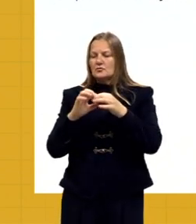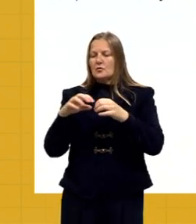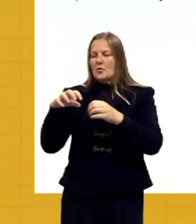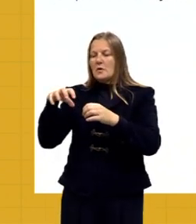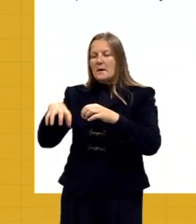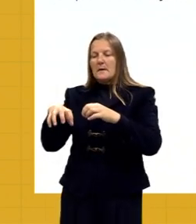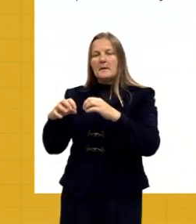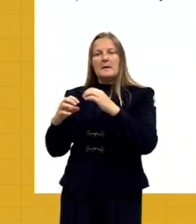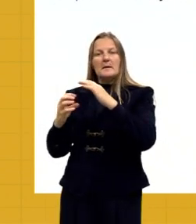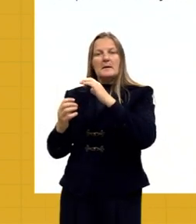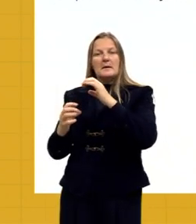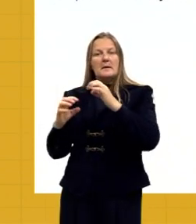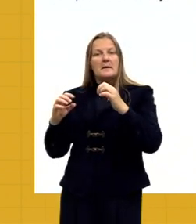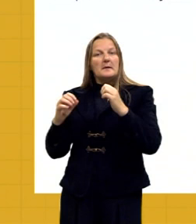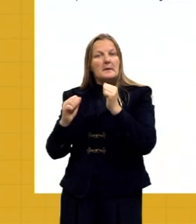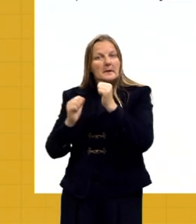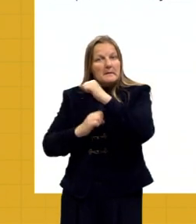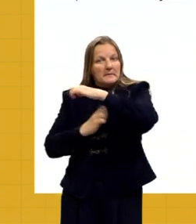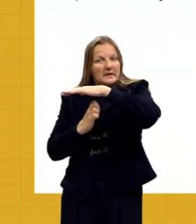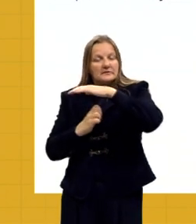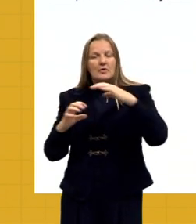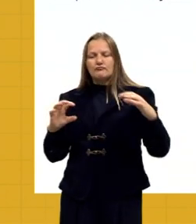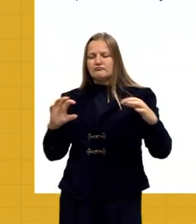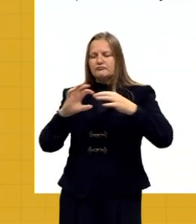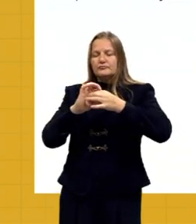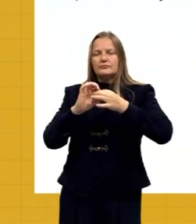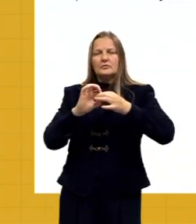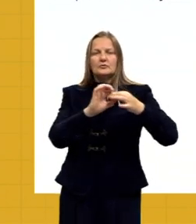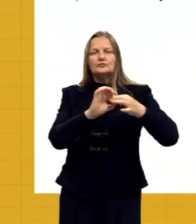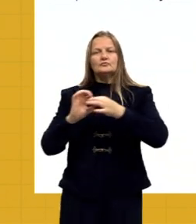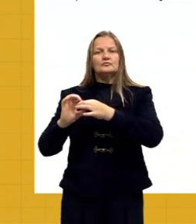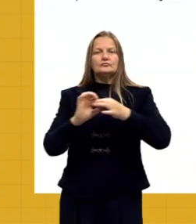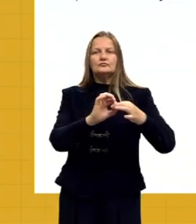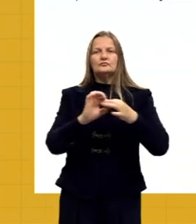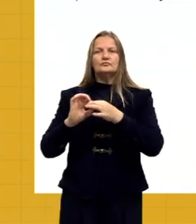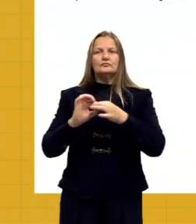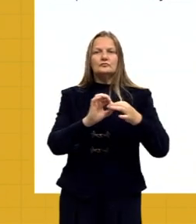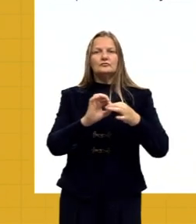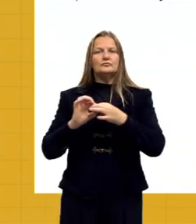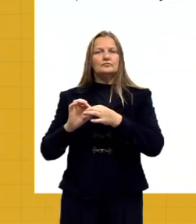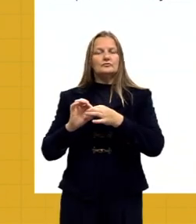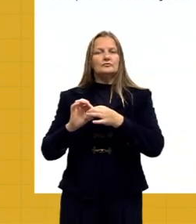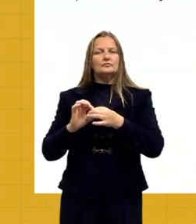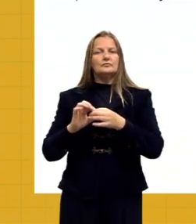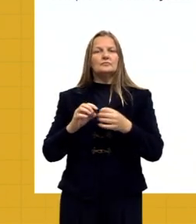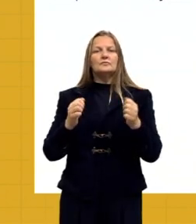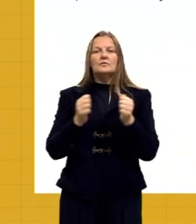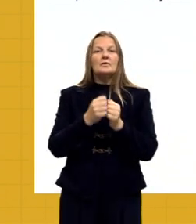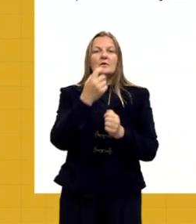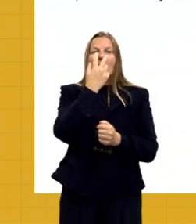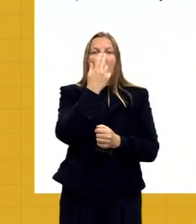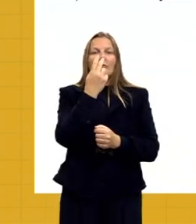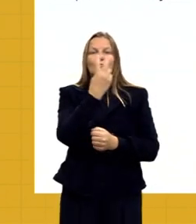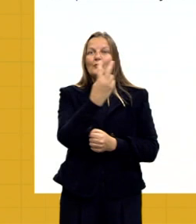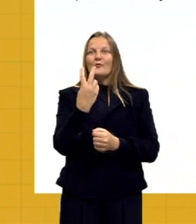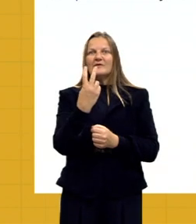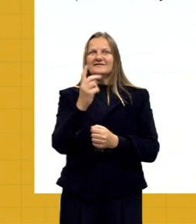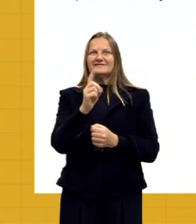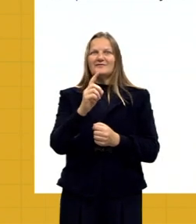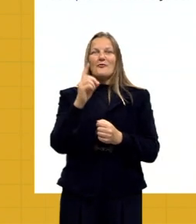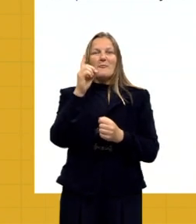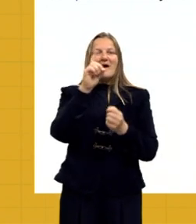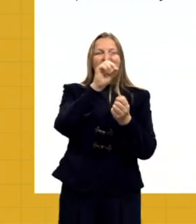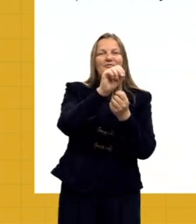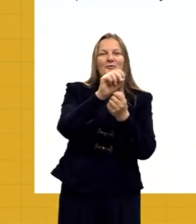fundem né uma compra outro e vim e aí o que que acontece uma delas então a aumenta né fica